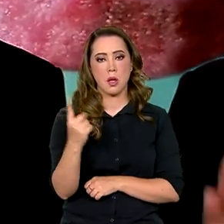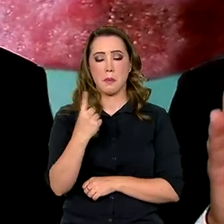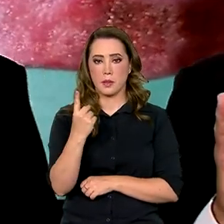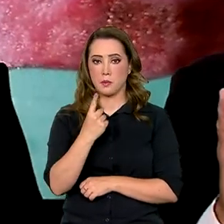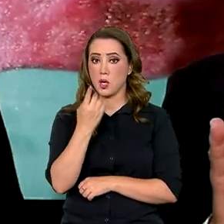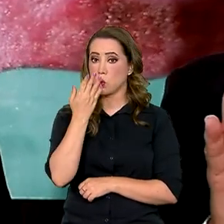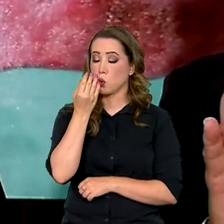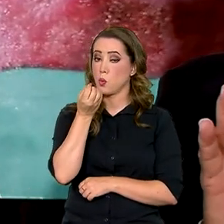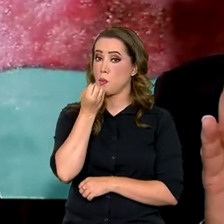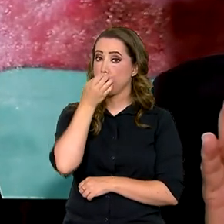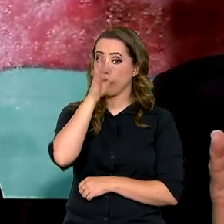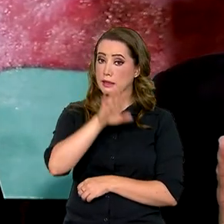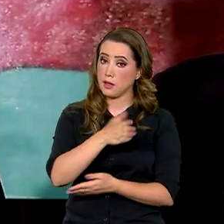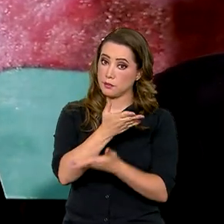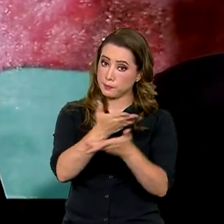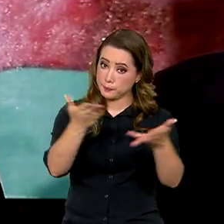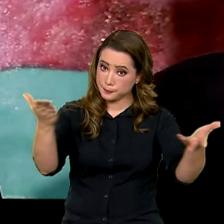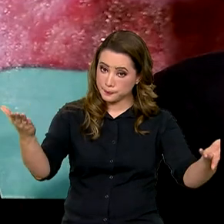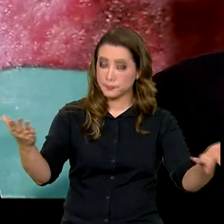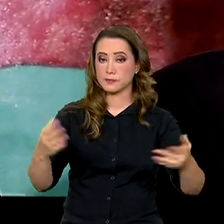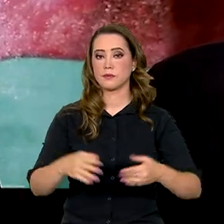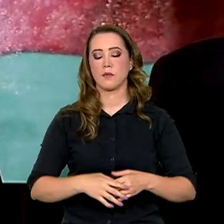a todos